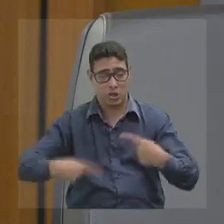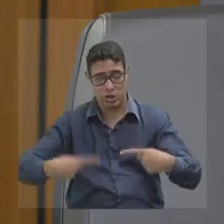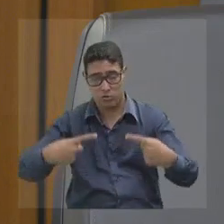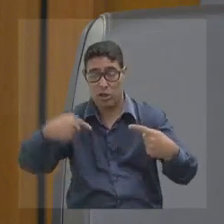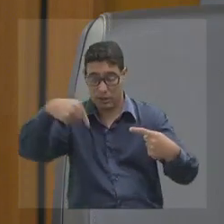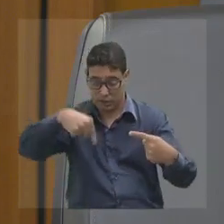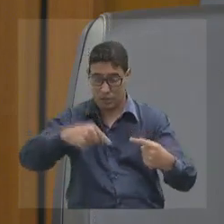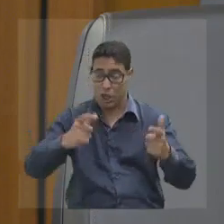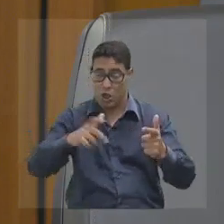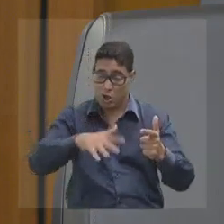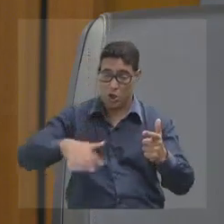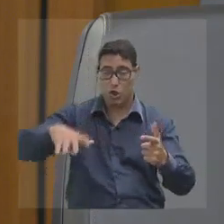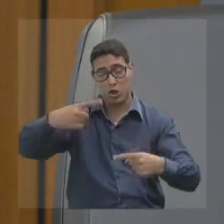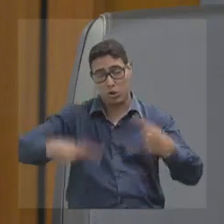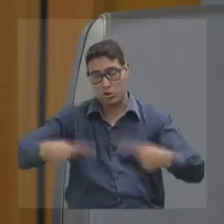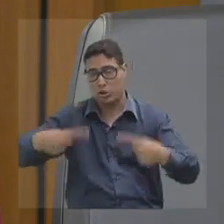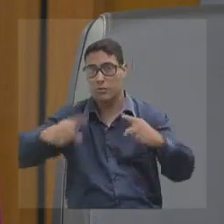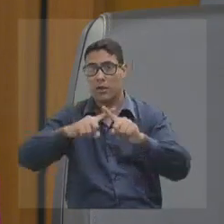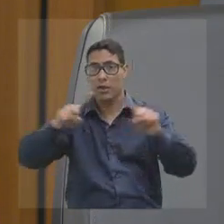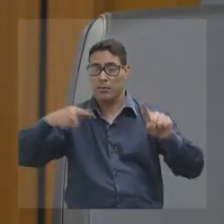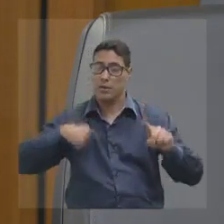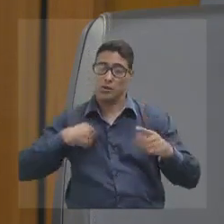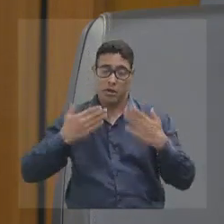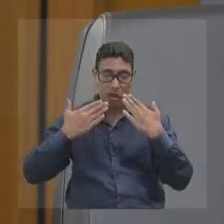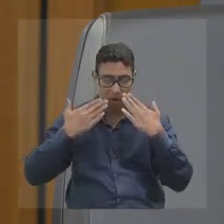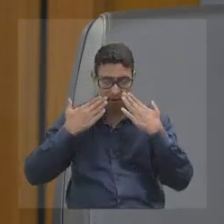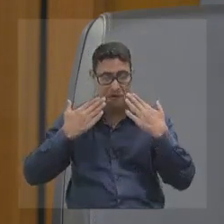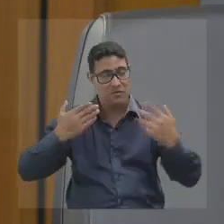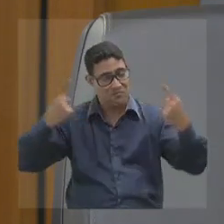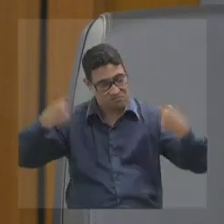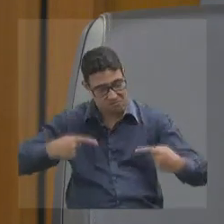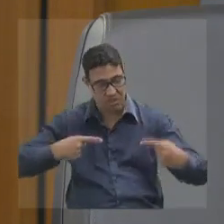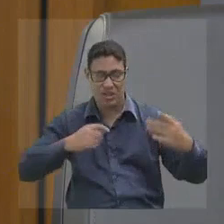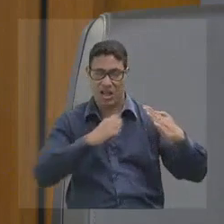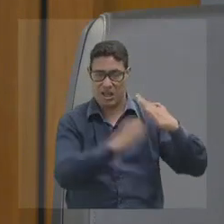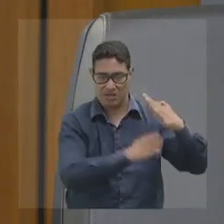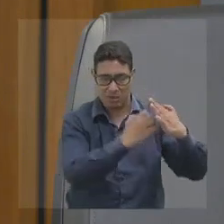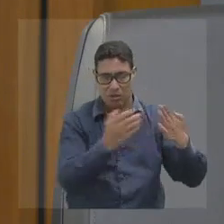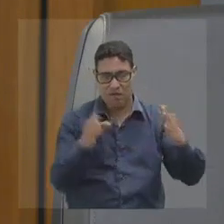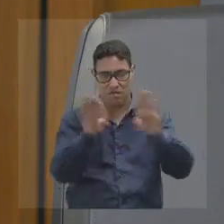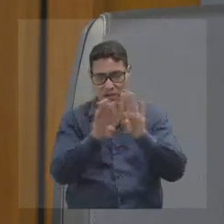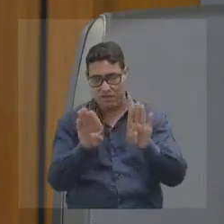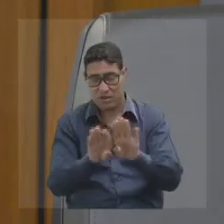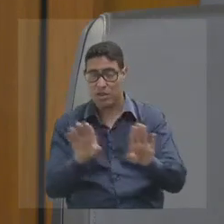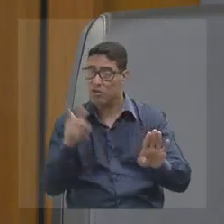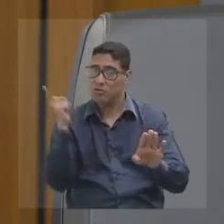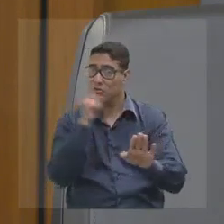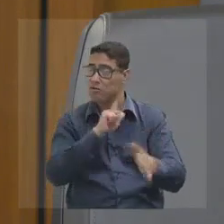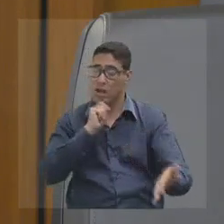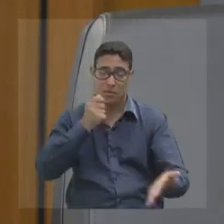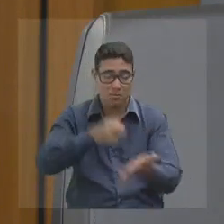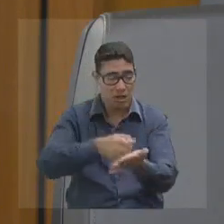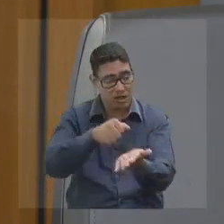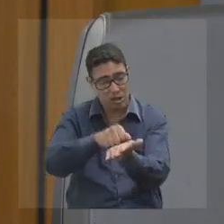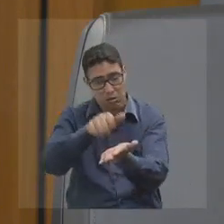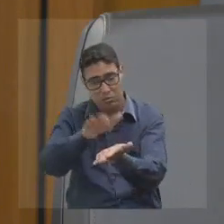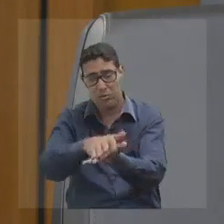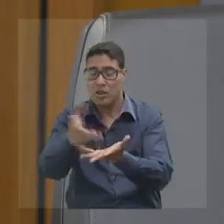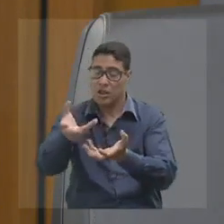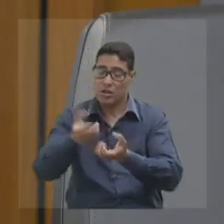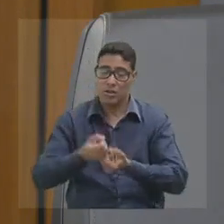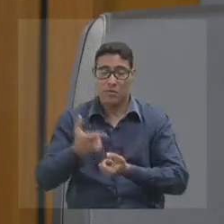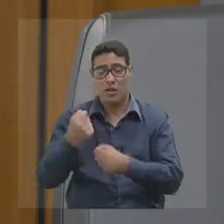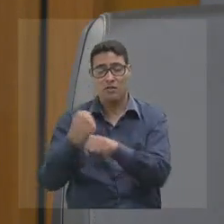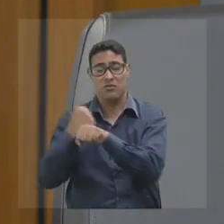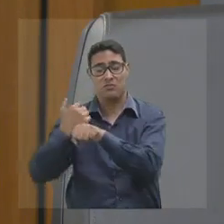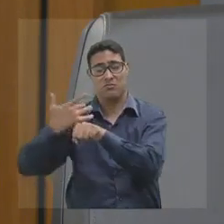do debate mas eu quero enfrentar os grandes empresários ou fechar as empresas Onde estão dando conta de pagar as multas que foram recebidas ao longo dos 20